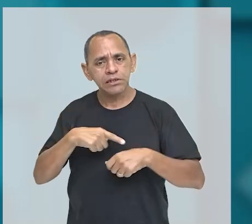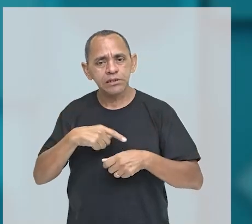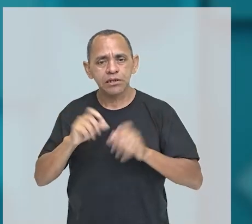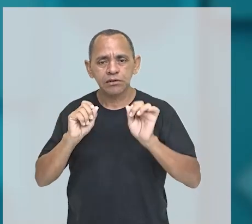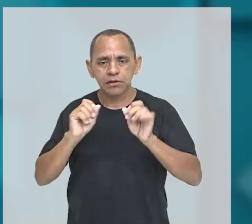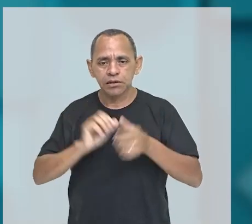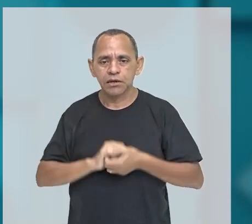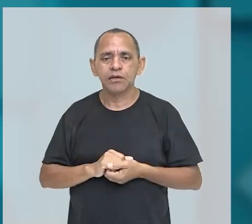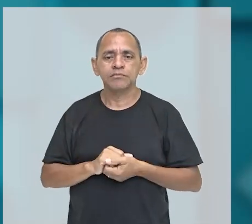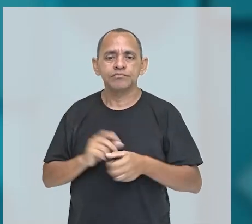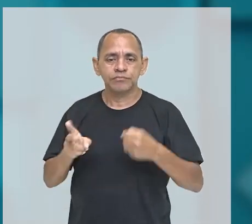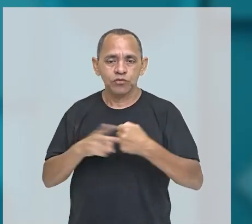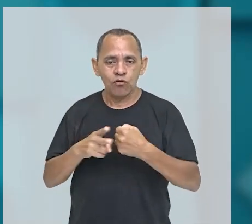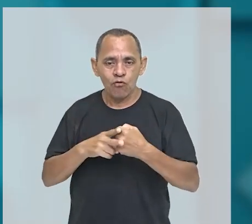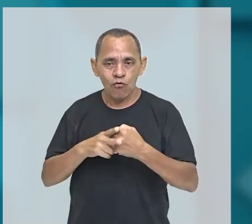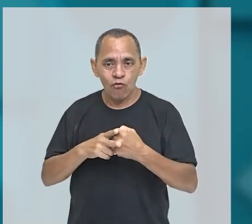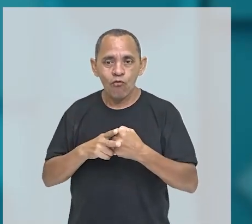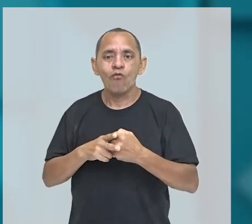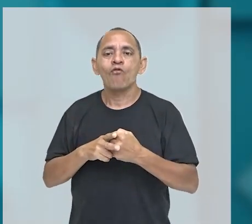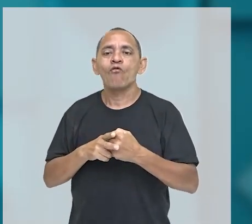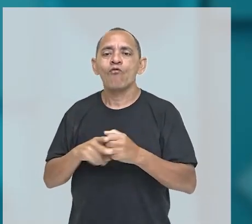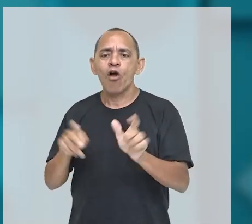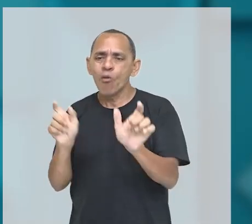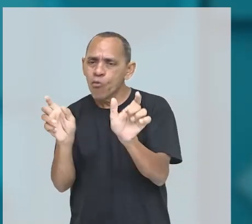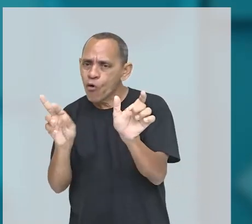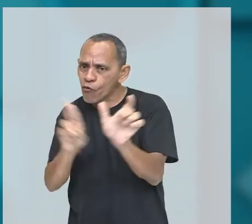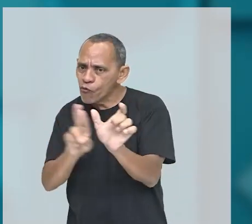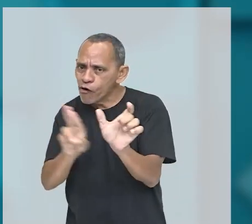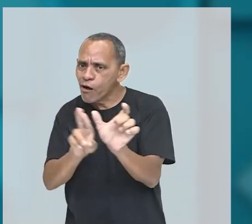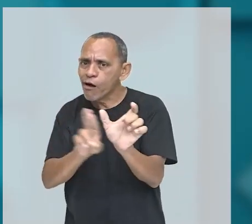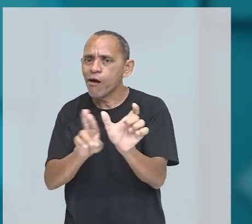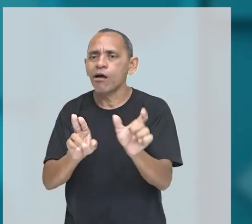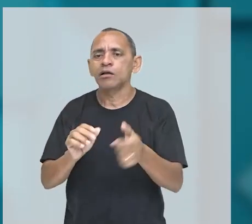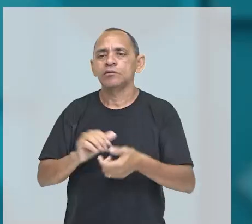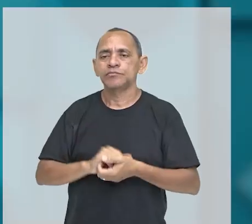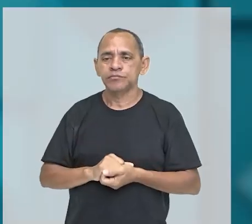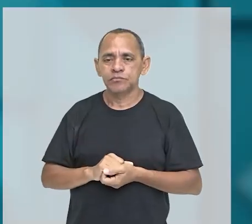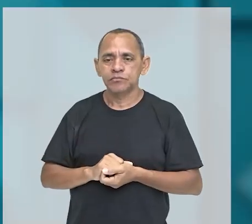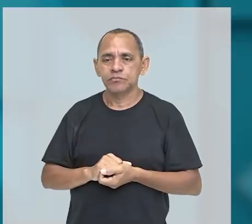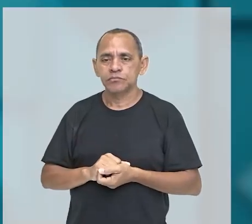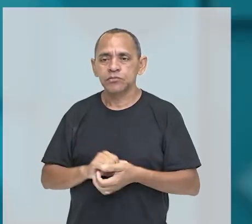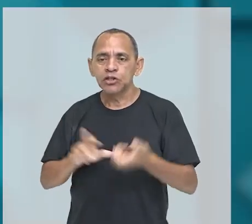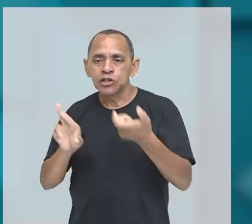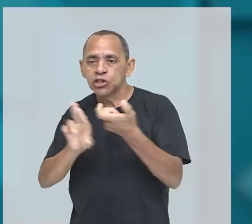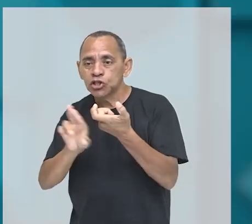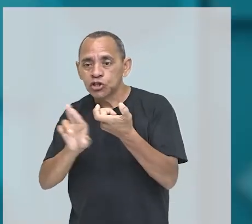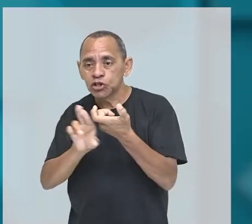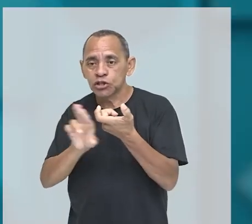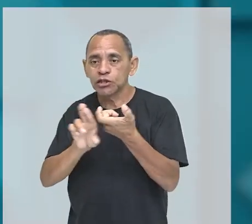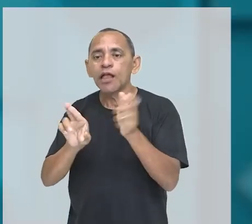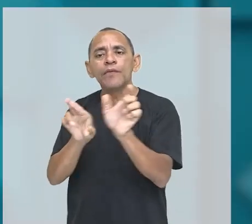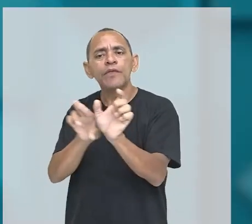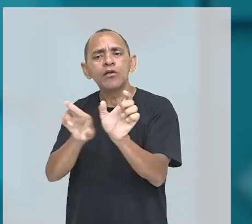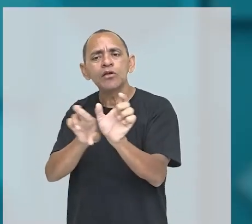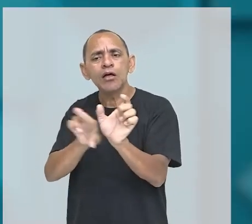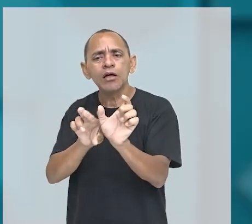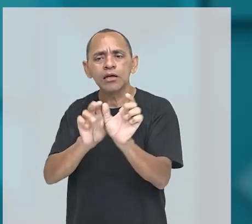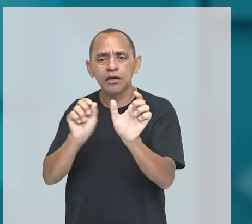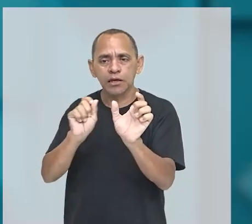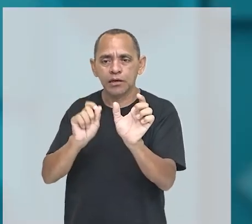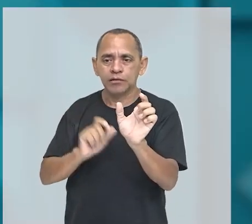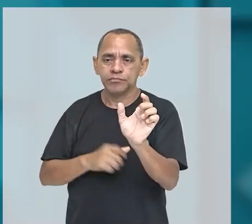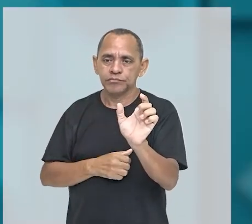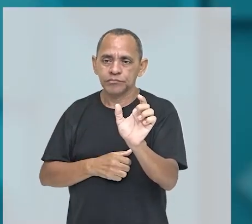infinitivo, então, conforme eu já adiantei, eles não estão conjugados, tá certo? Mas nessa estrutura,